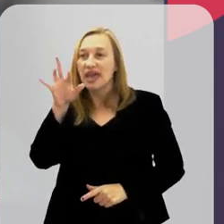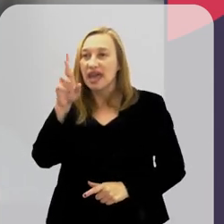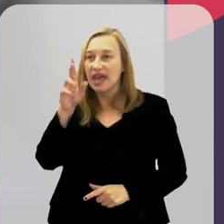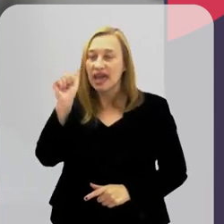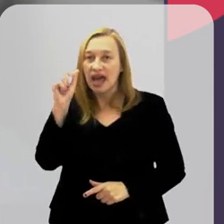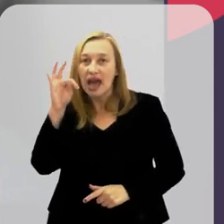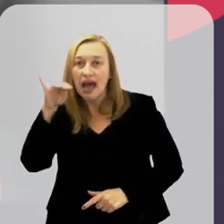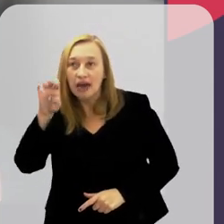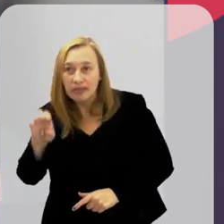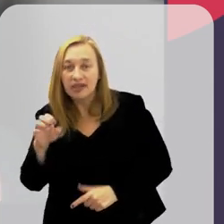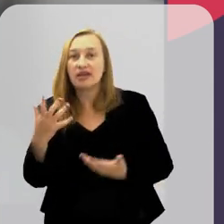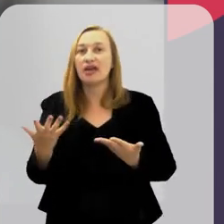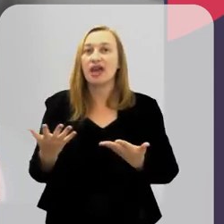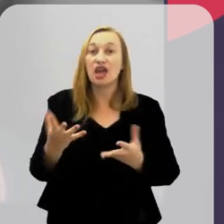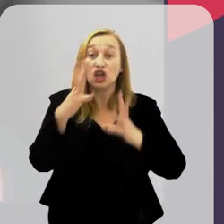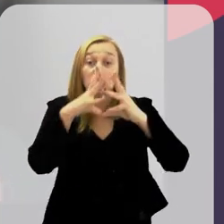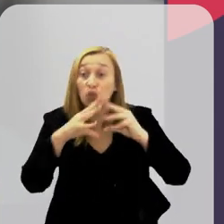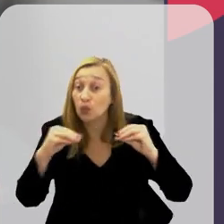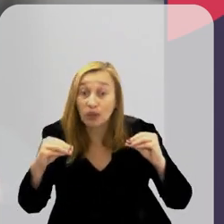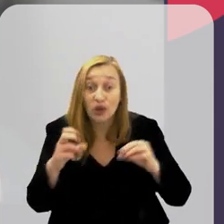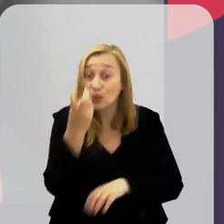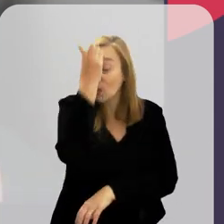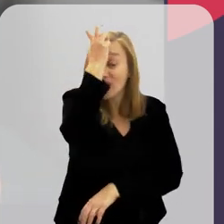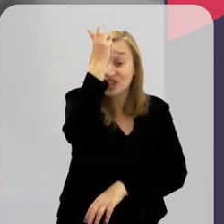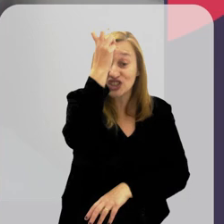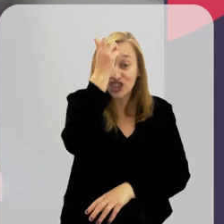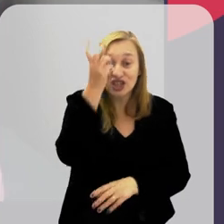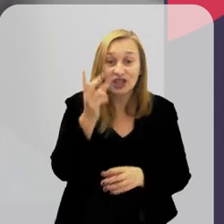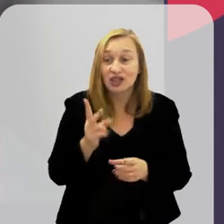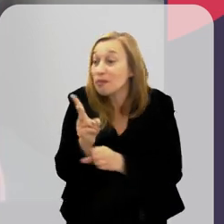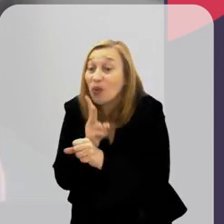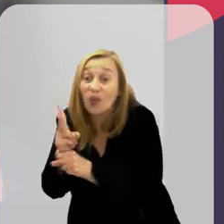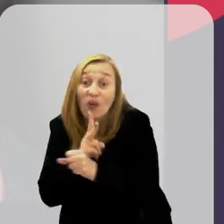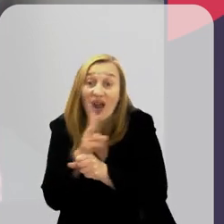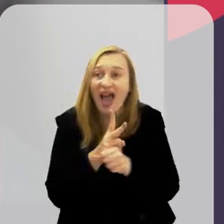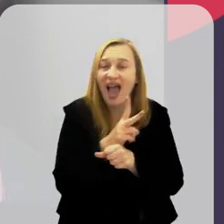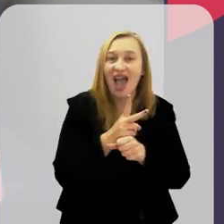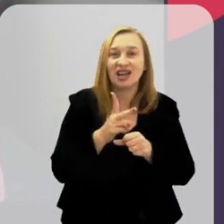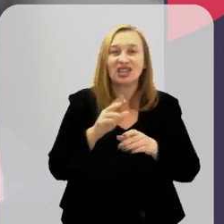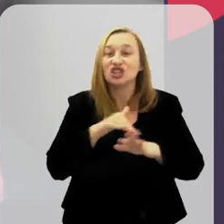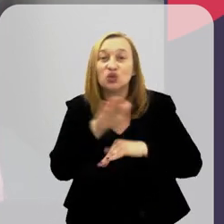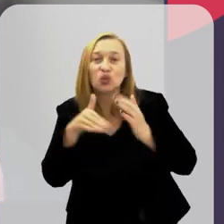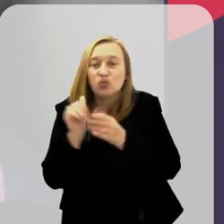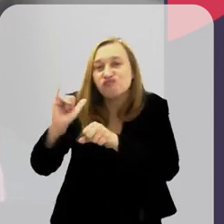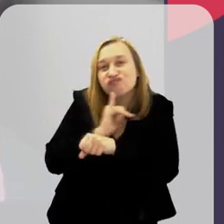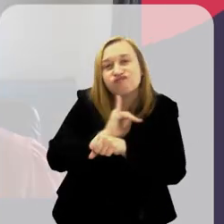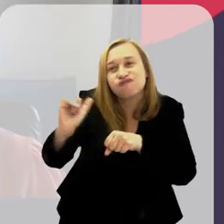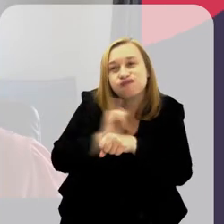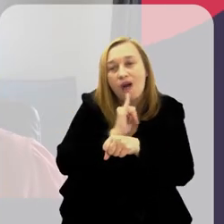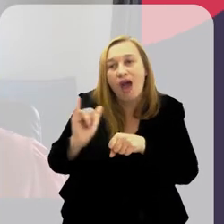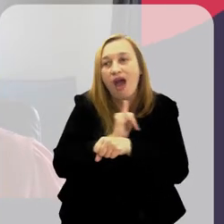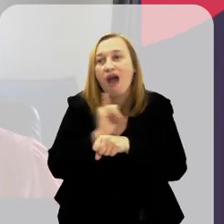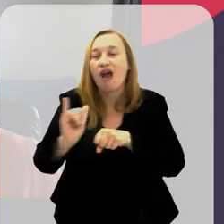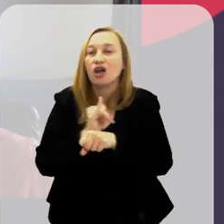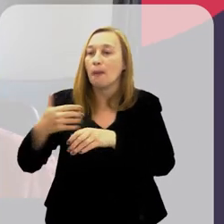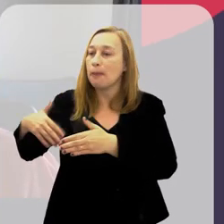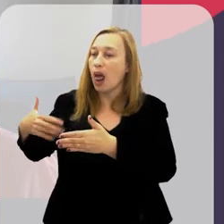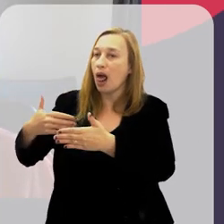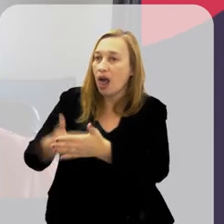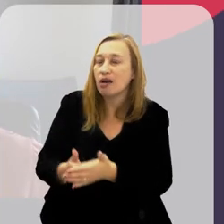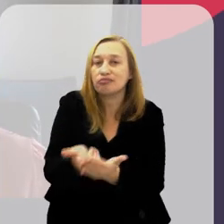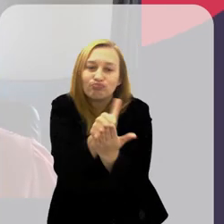jornal simulando, ah, as pirâmides do Egito sumiram. Tinha todo um enigma para ser desvendado. E